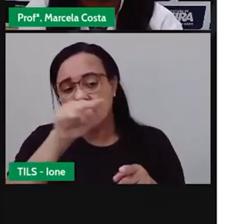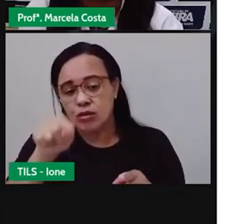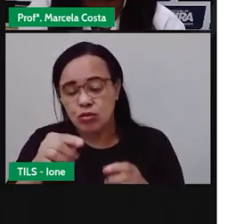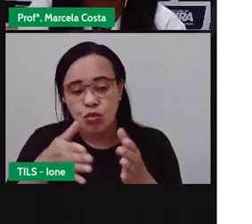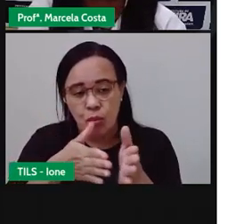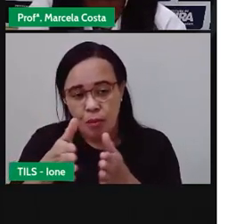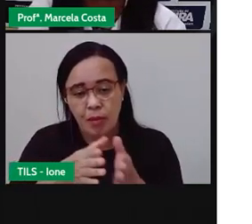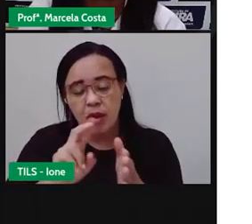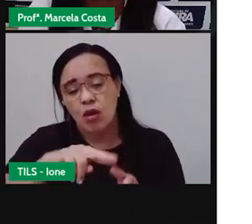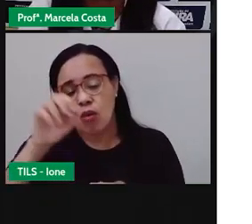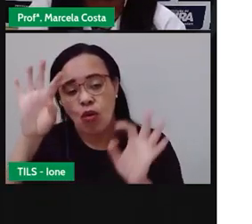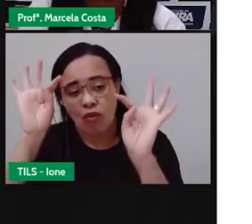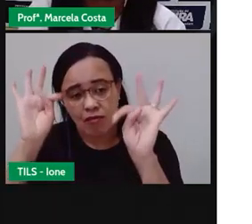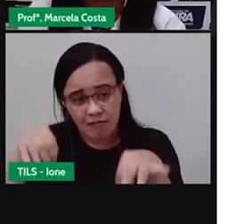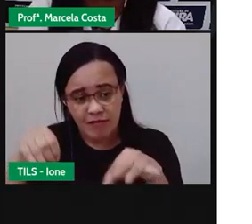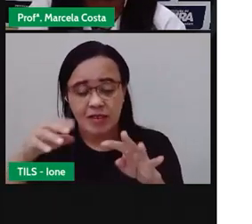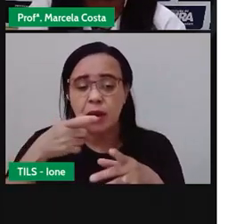final?